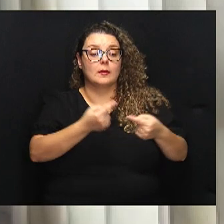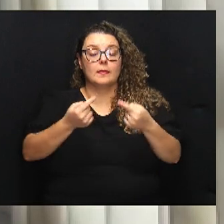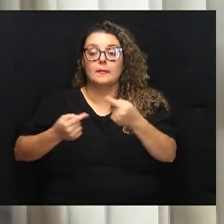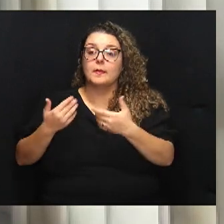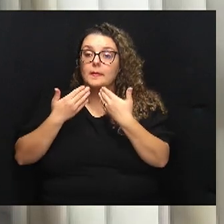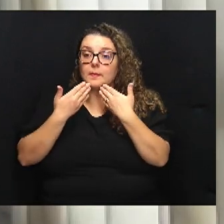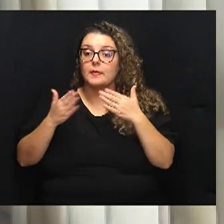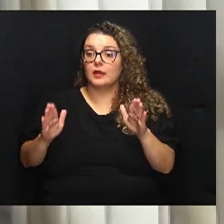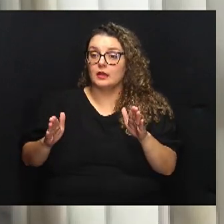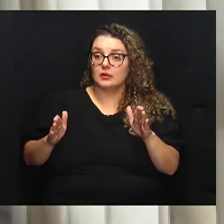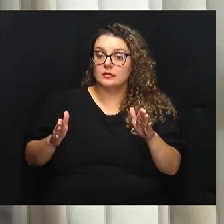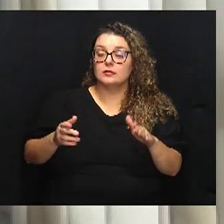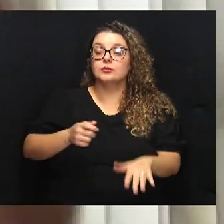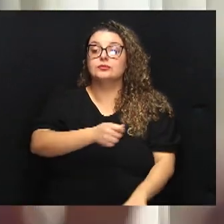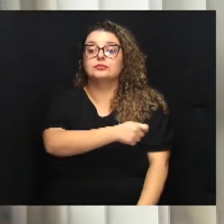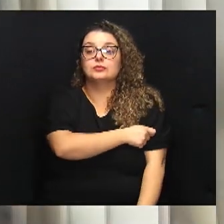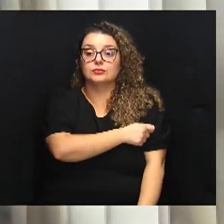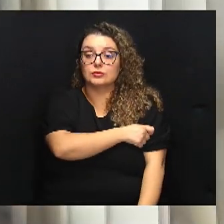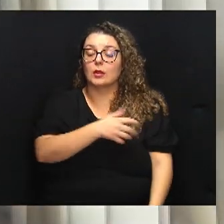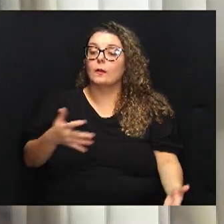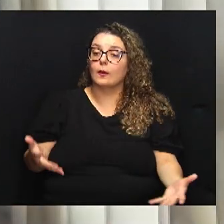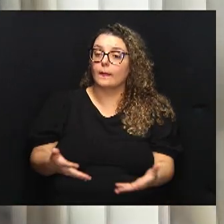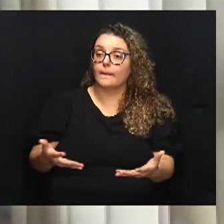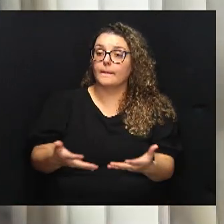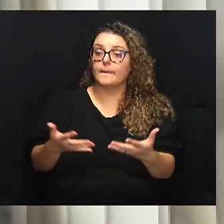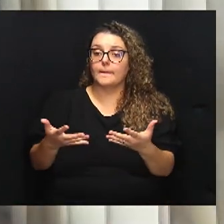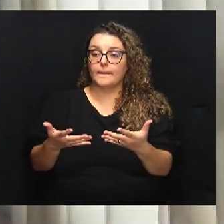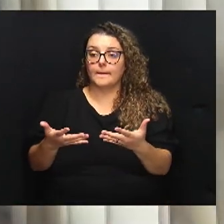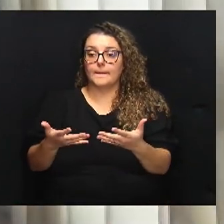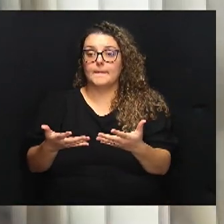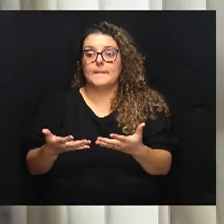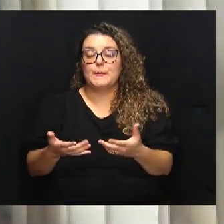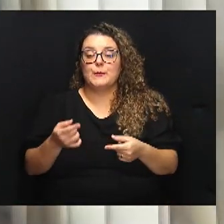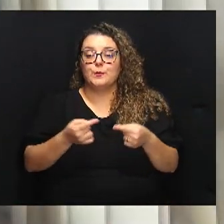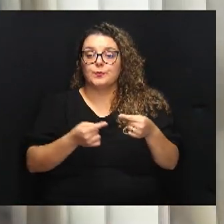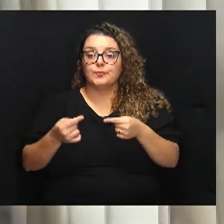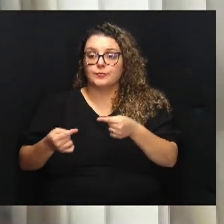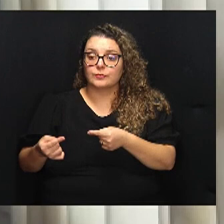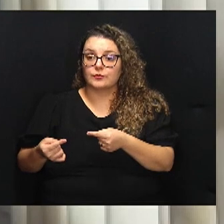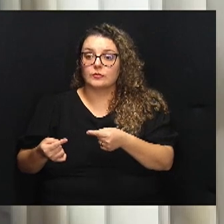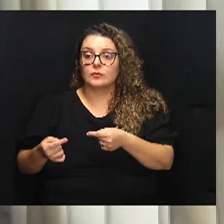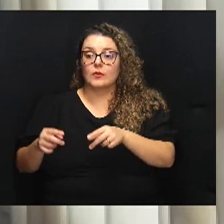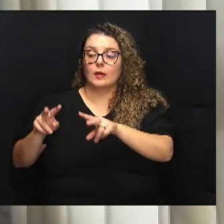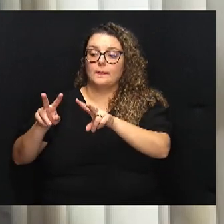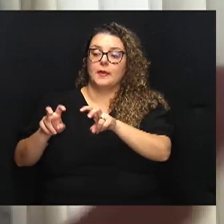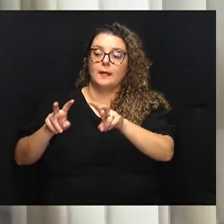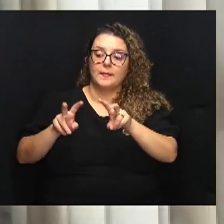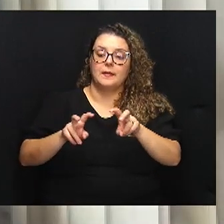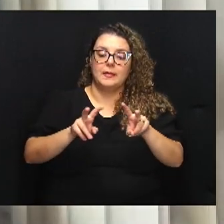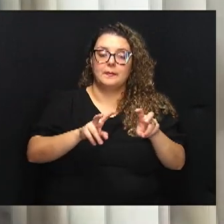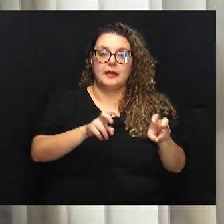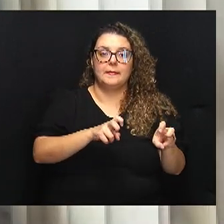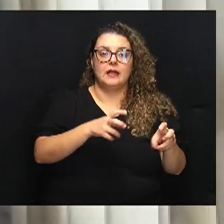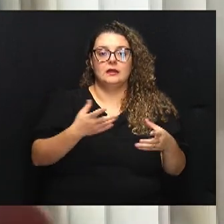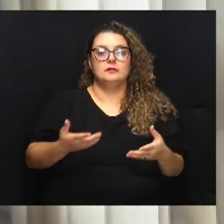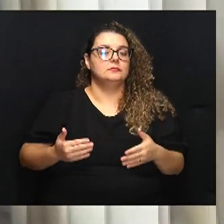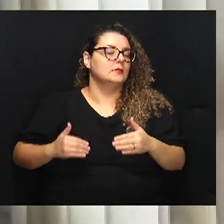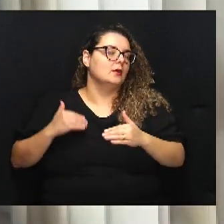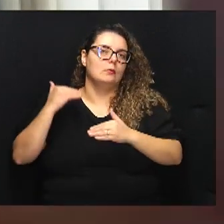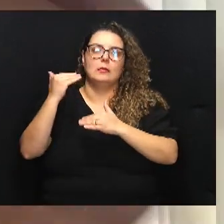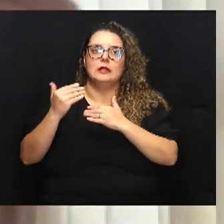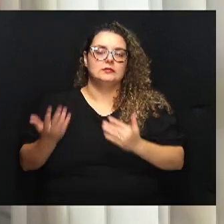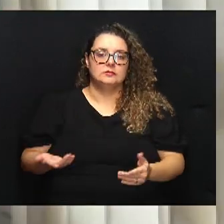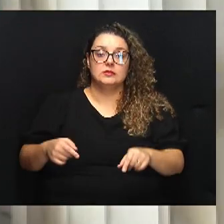aberto com os alunos, promover, na verdade, esse debate, assuntos, esgotar isso ao máximo